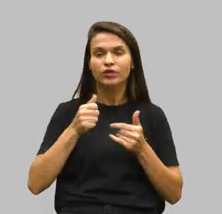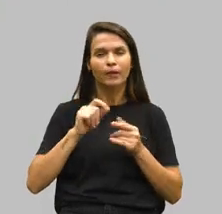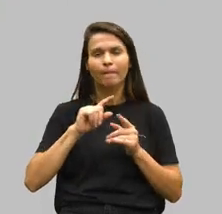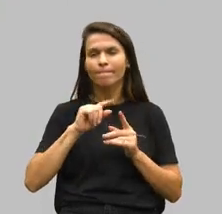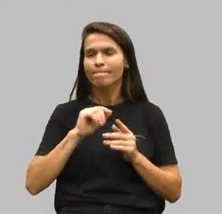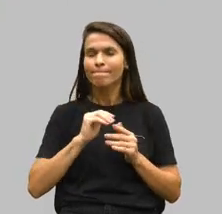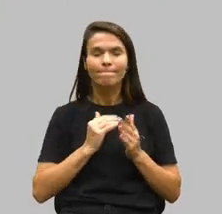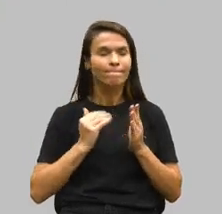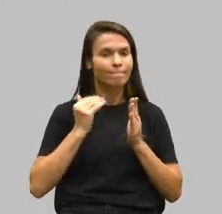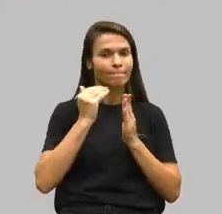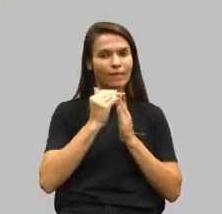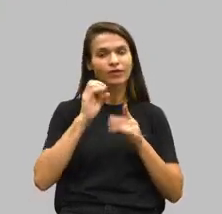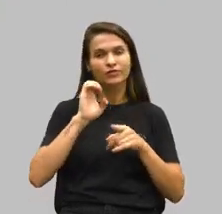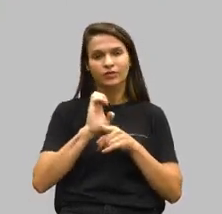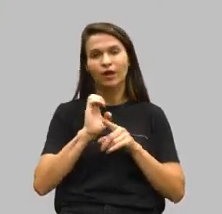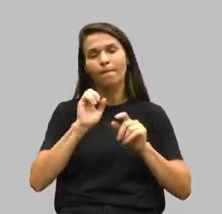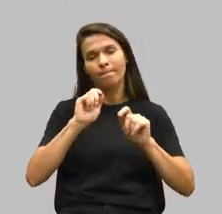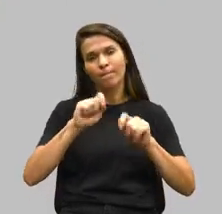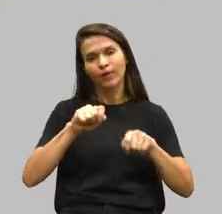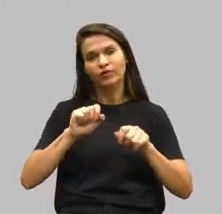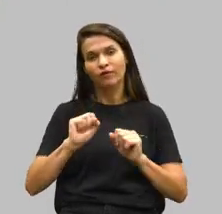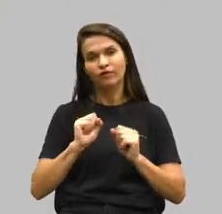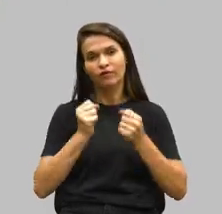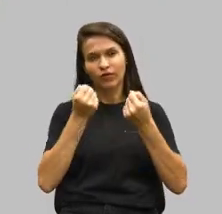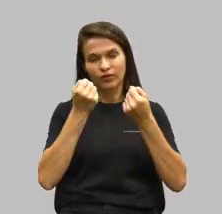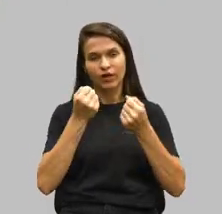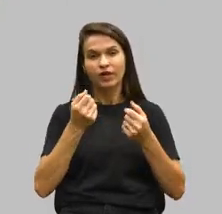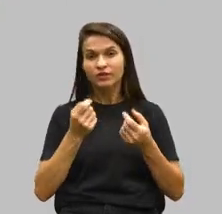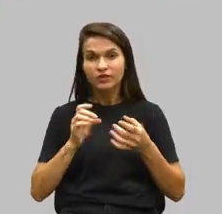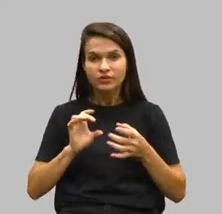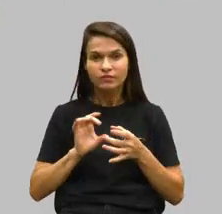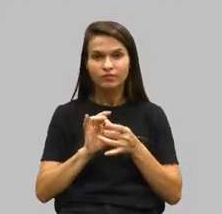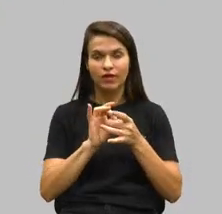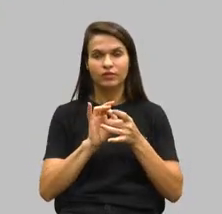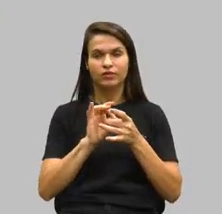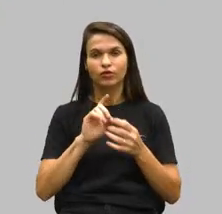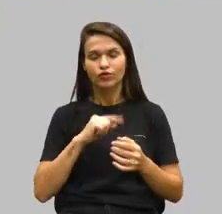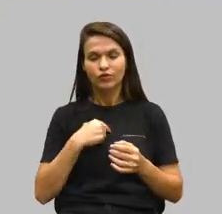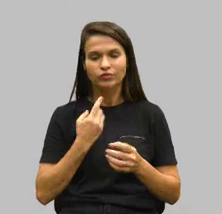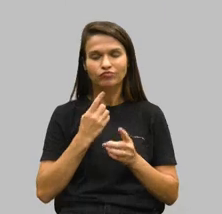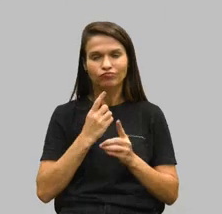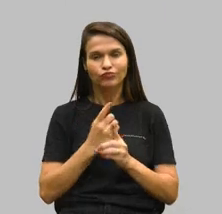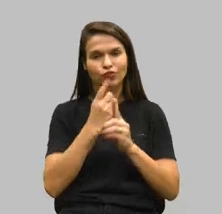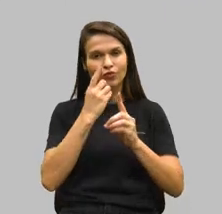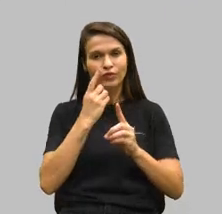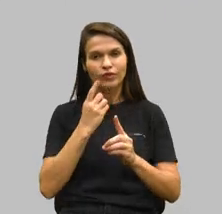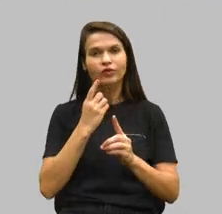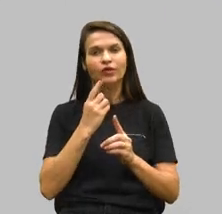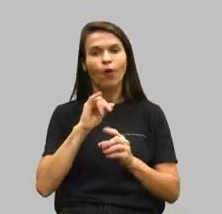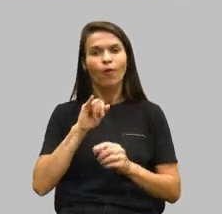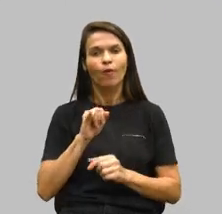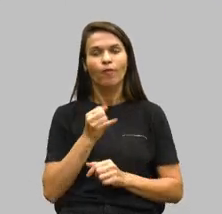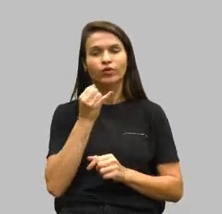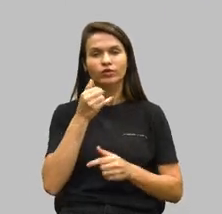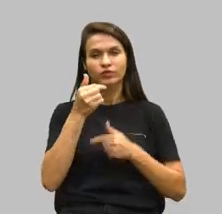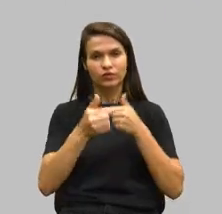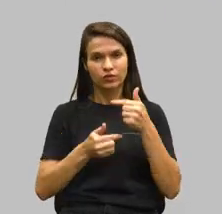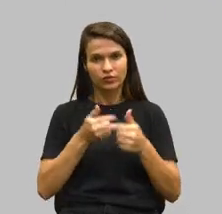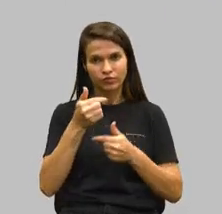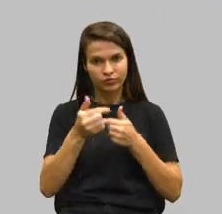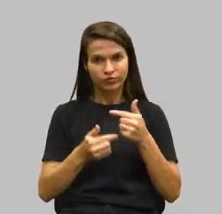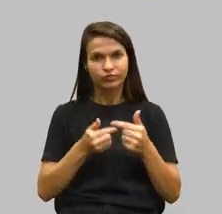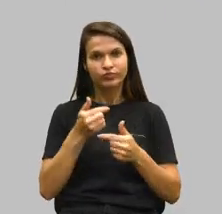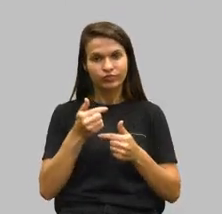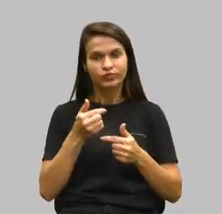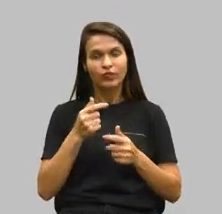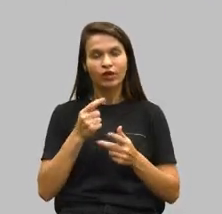possa eh fortalecer essas parcerias para que a gente encontre então né as oportunidades de emprego que considerem a realidade